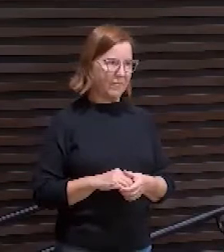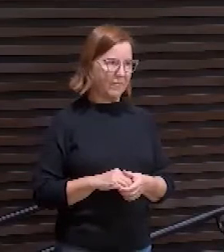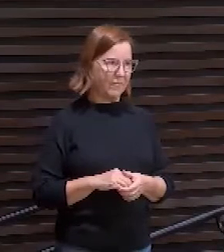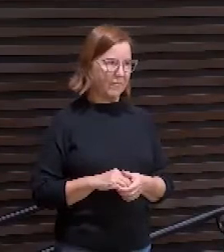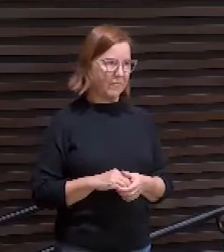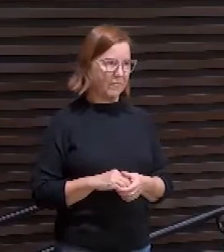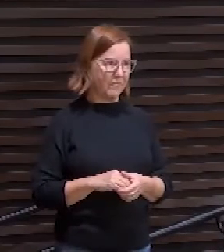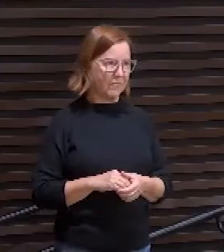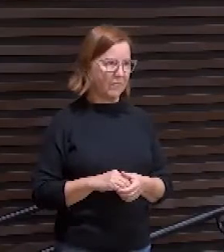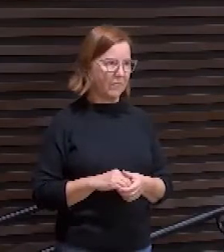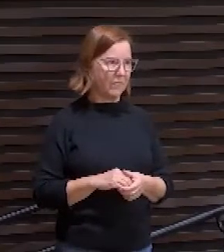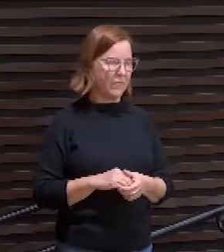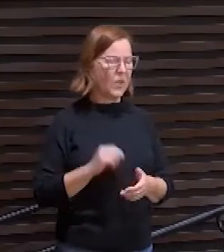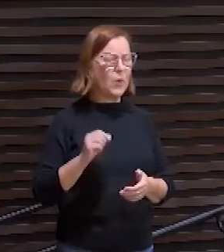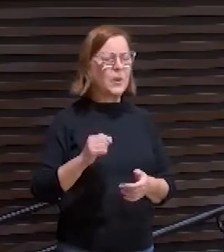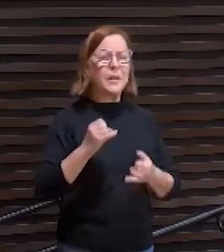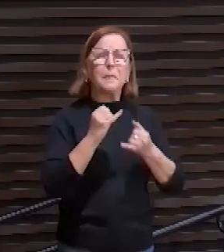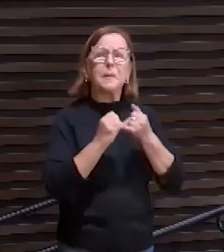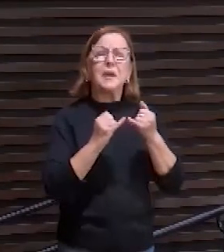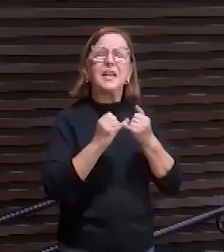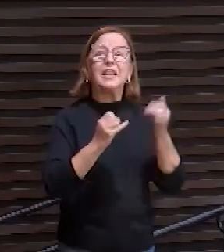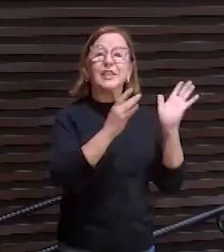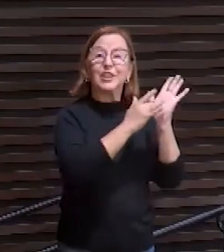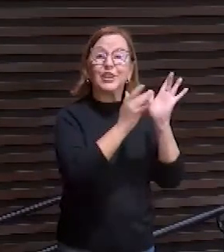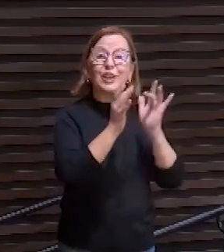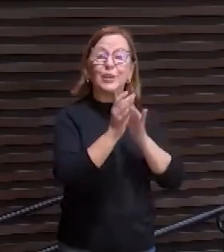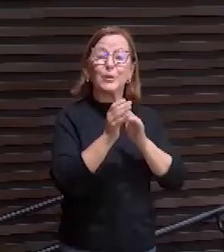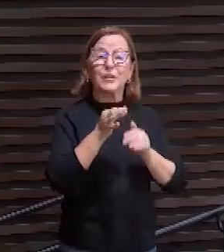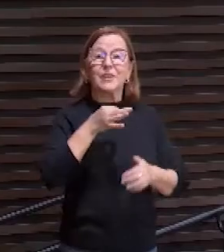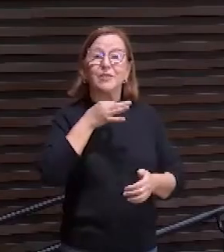O que parece que Jesus estaria sugerindo aqui?